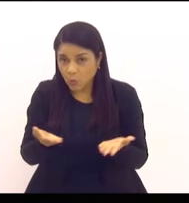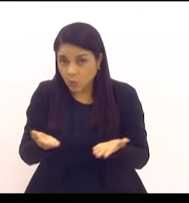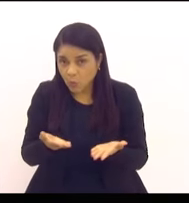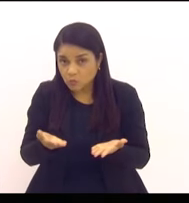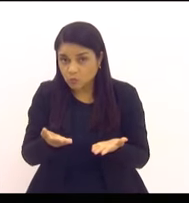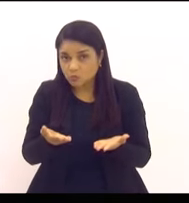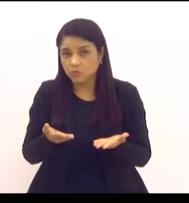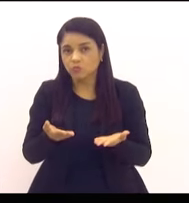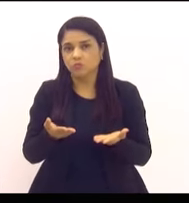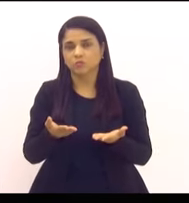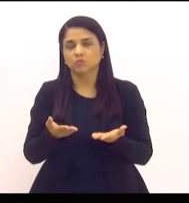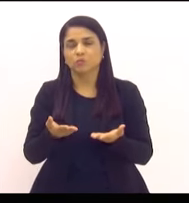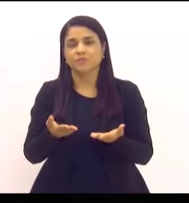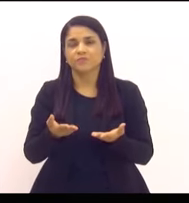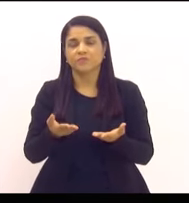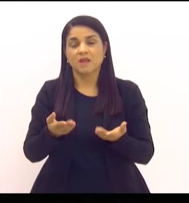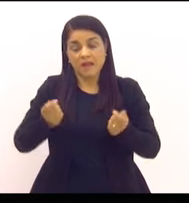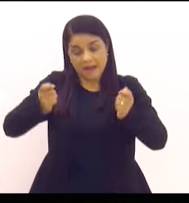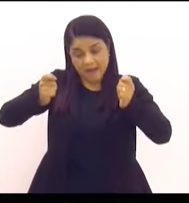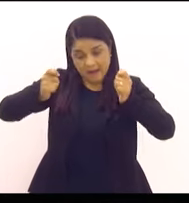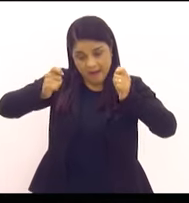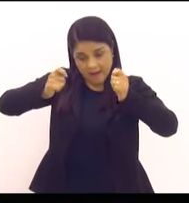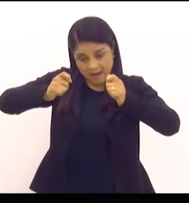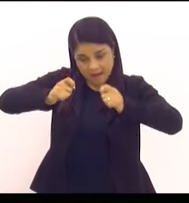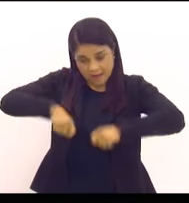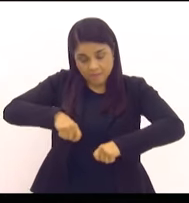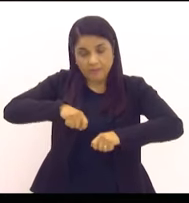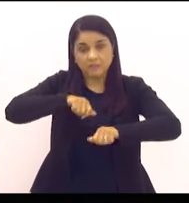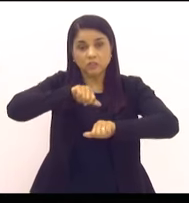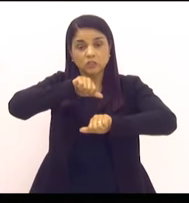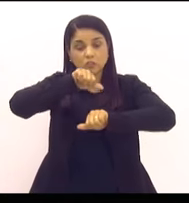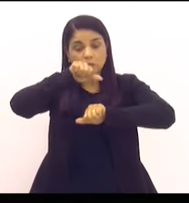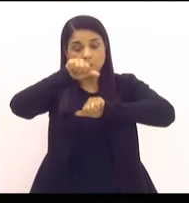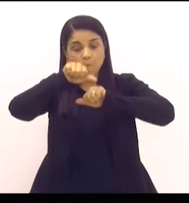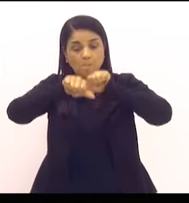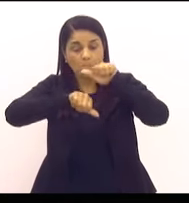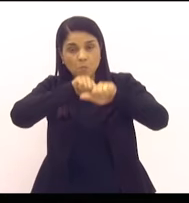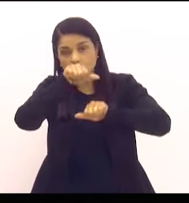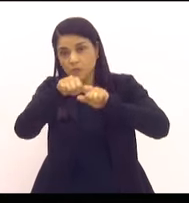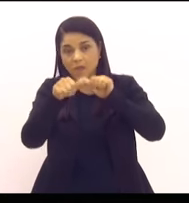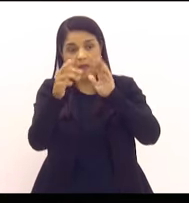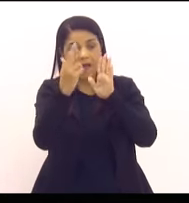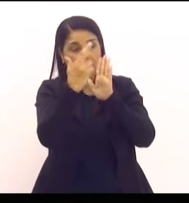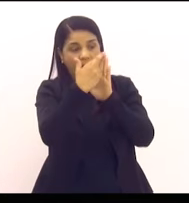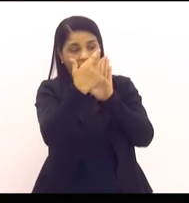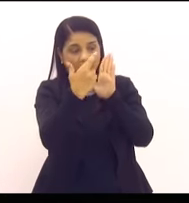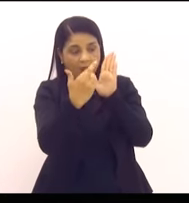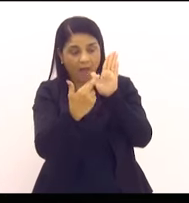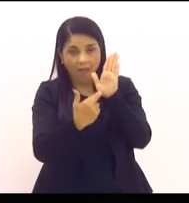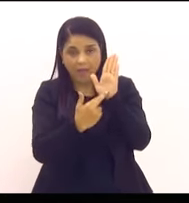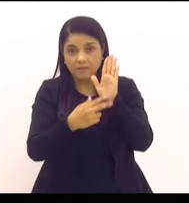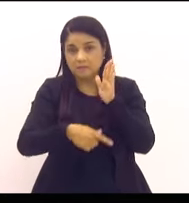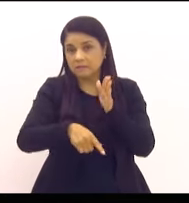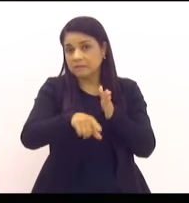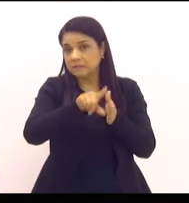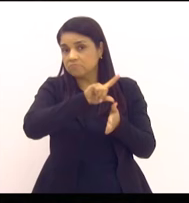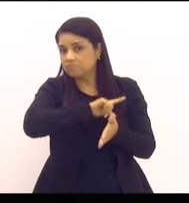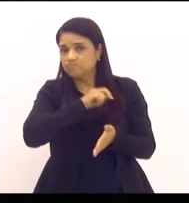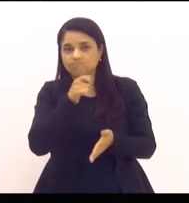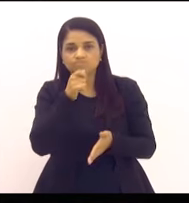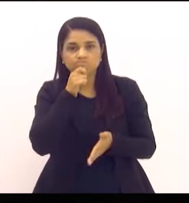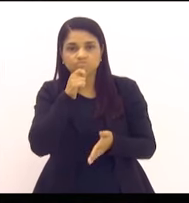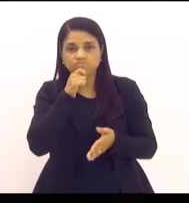é a capacidade de mudar as regras sem ter um amplo debate nesta